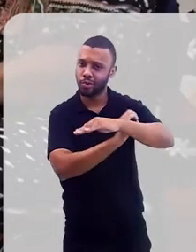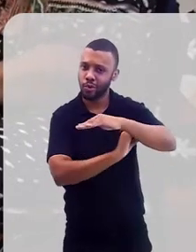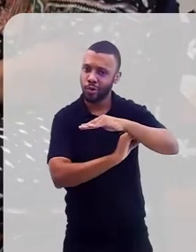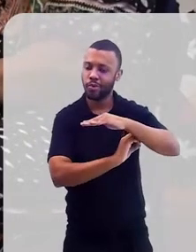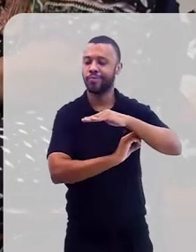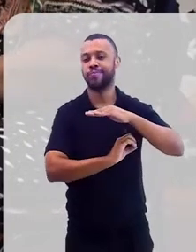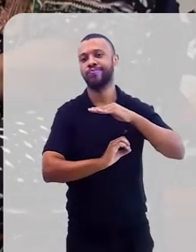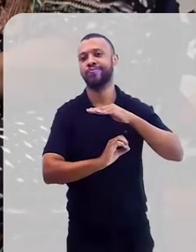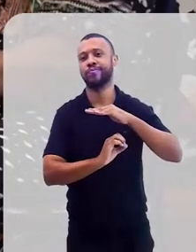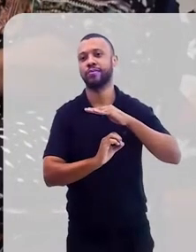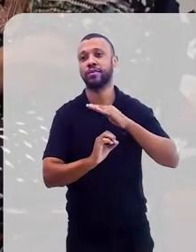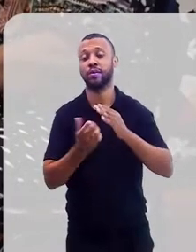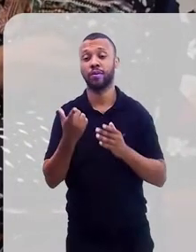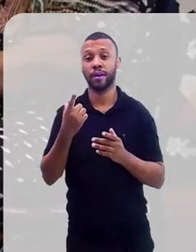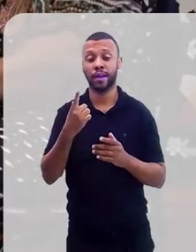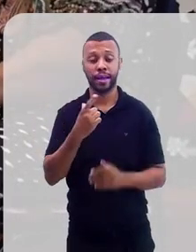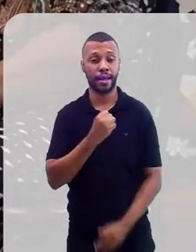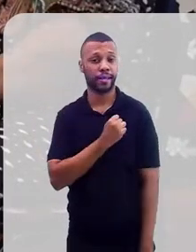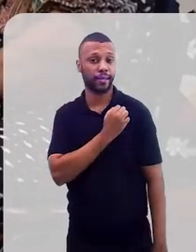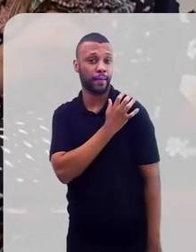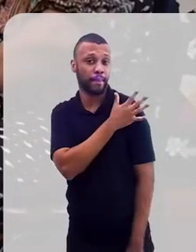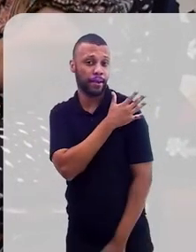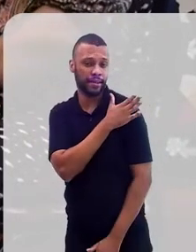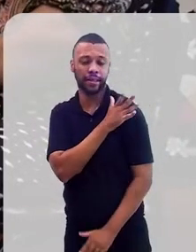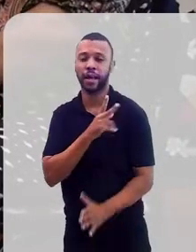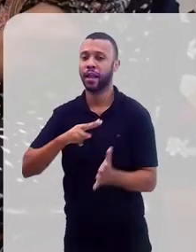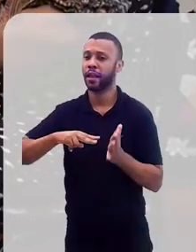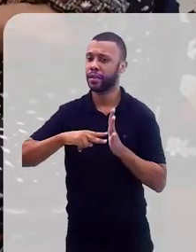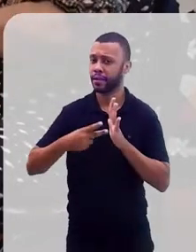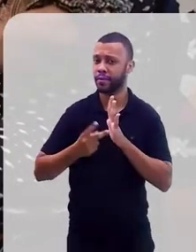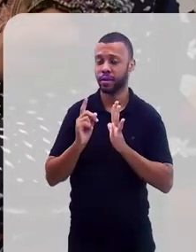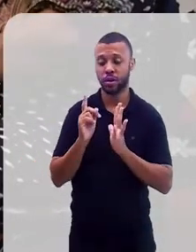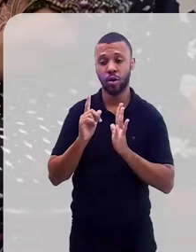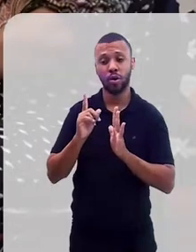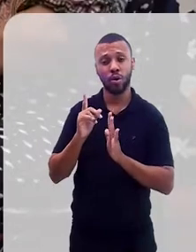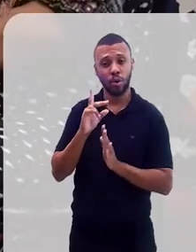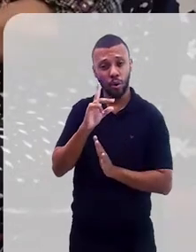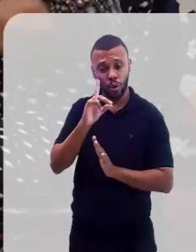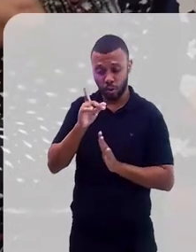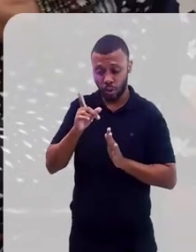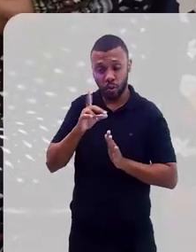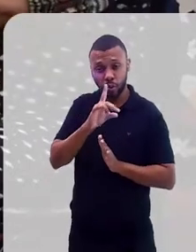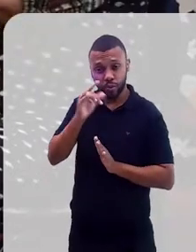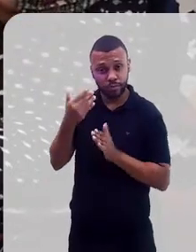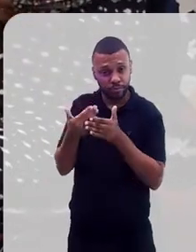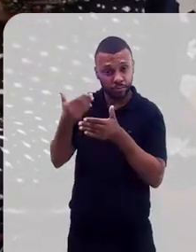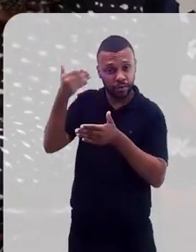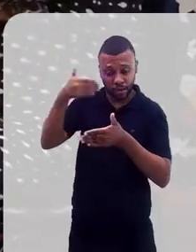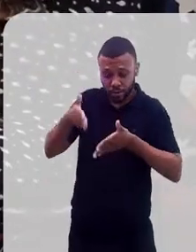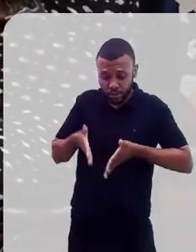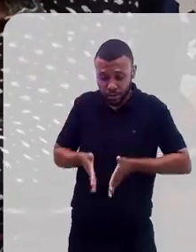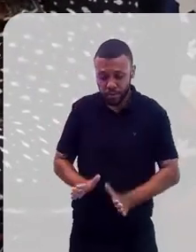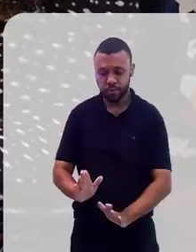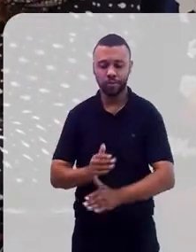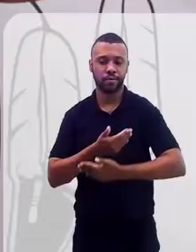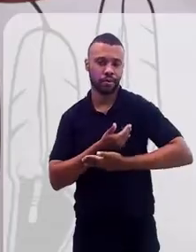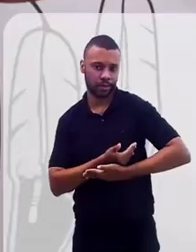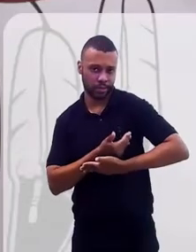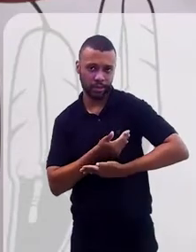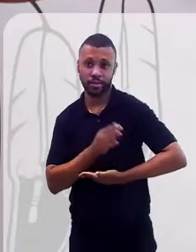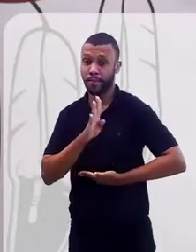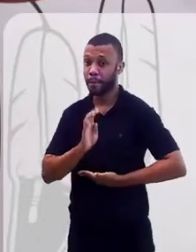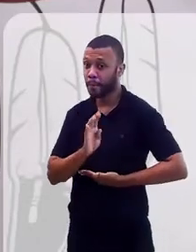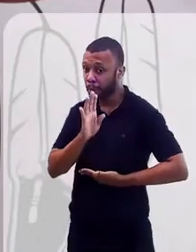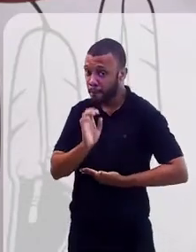essa pena, ela indica que eu vim do início como criança, né, bebê, e um dia vou sair para o